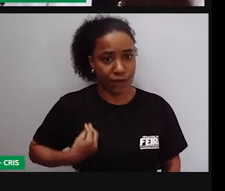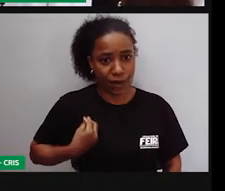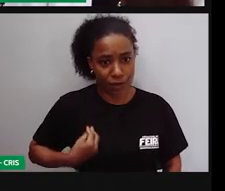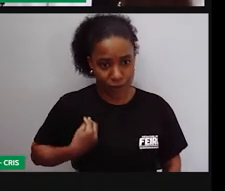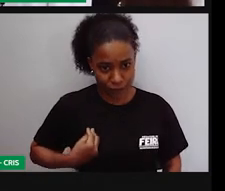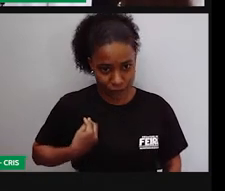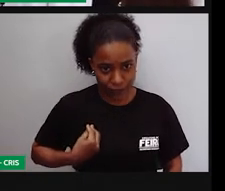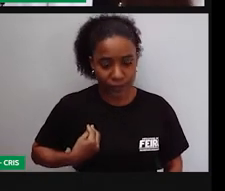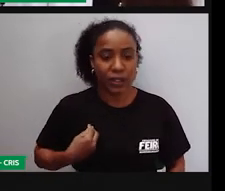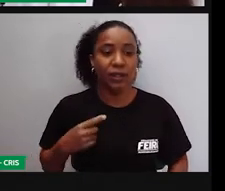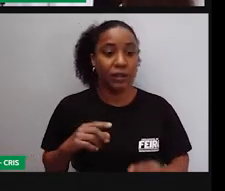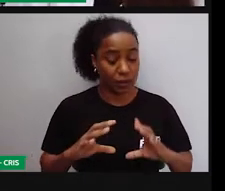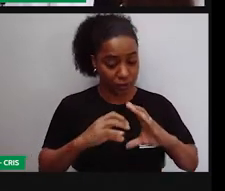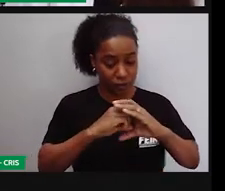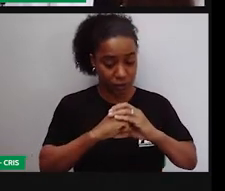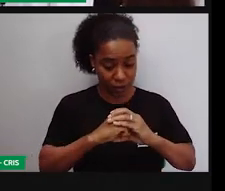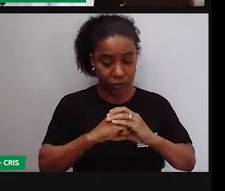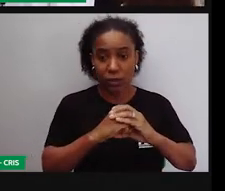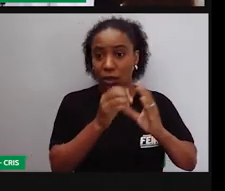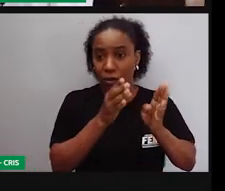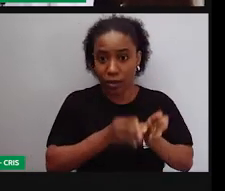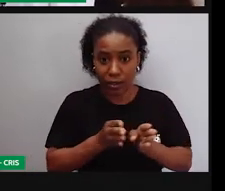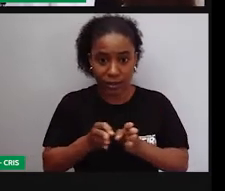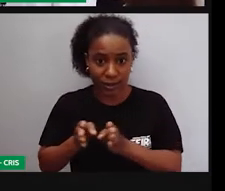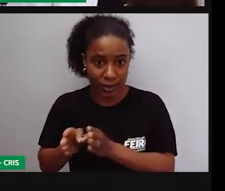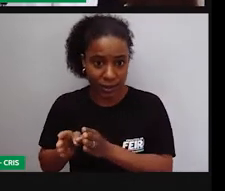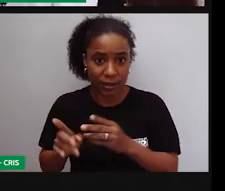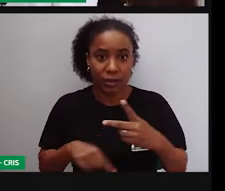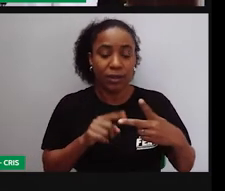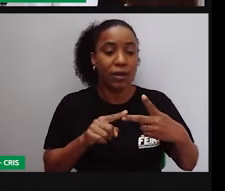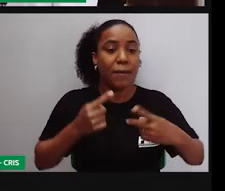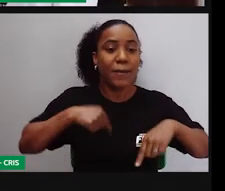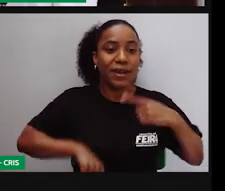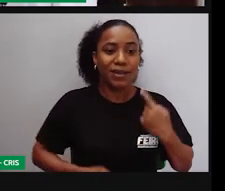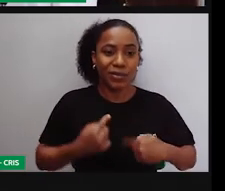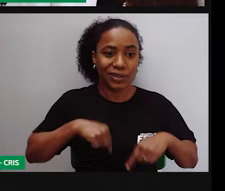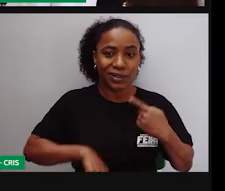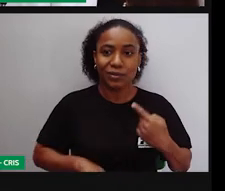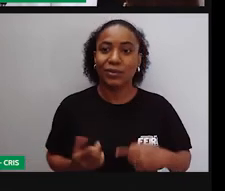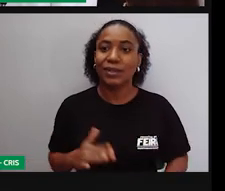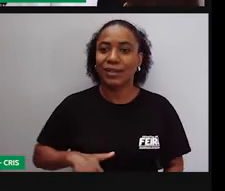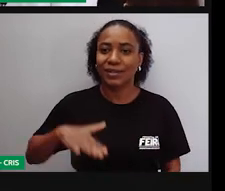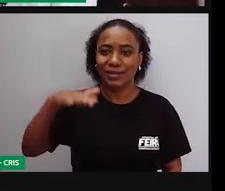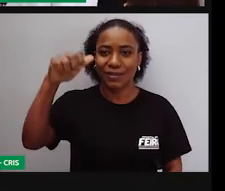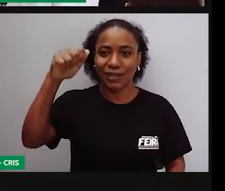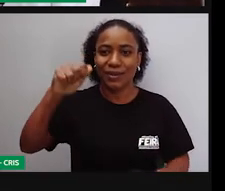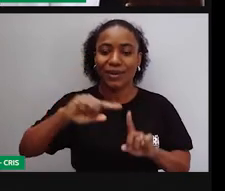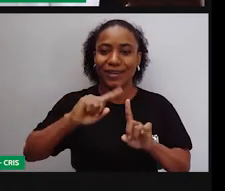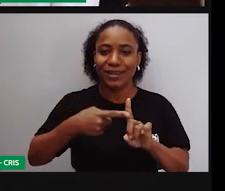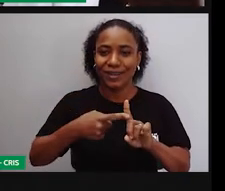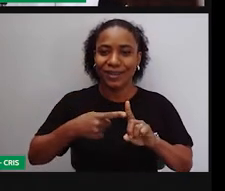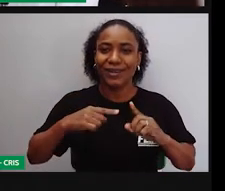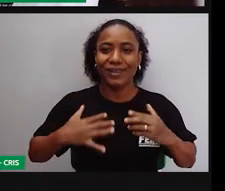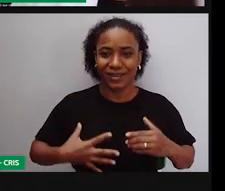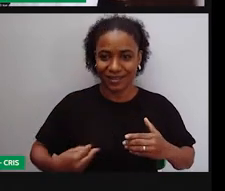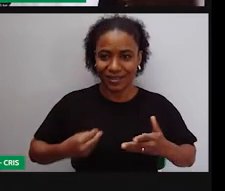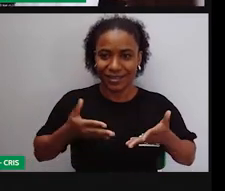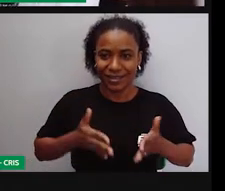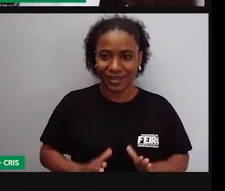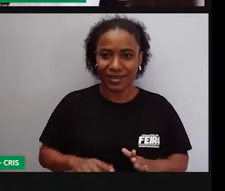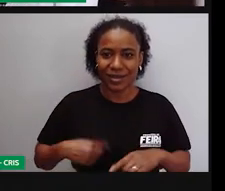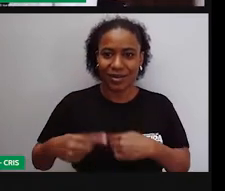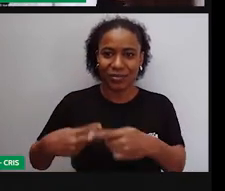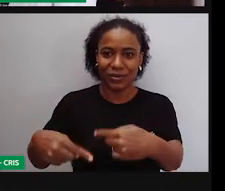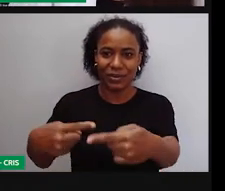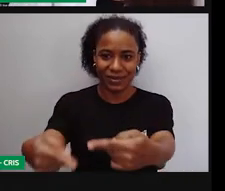da célula, metabolismo, crescimento e reprodução. Aí, eu vou